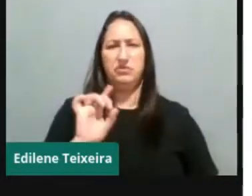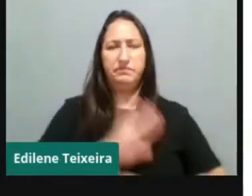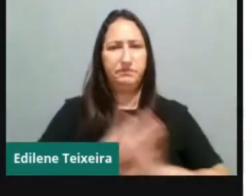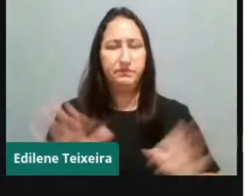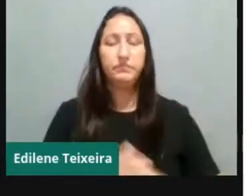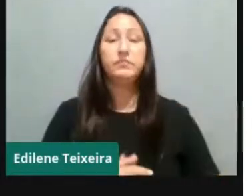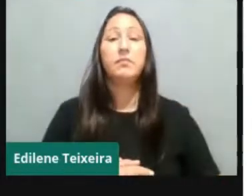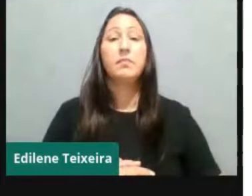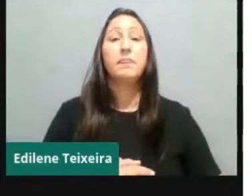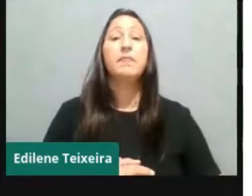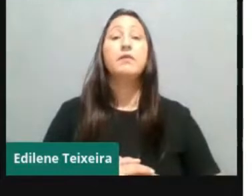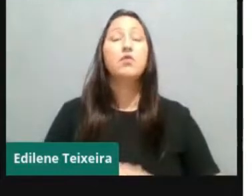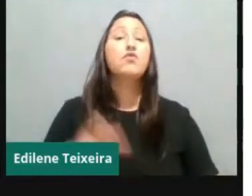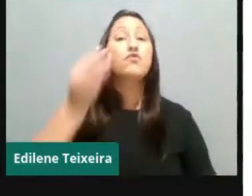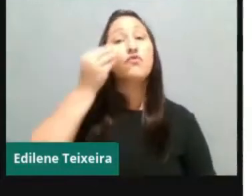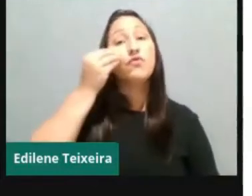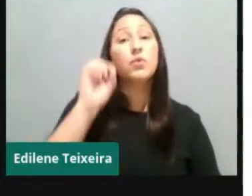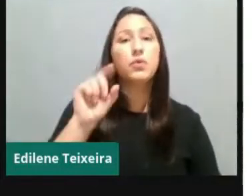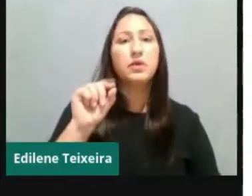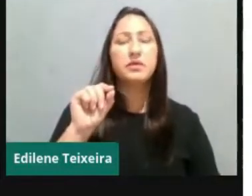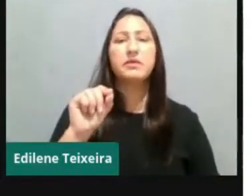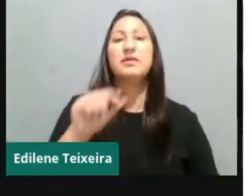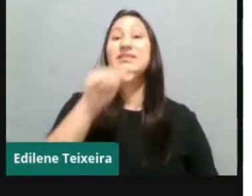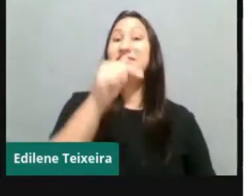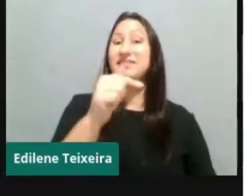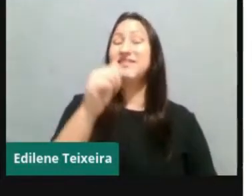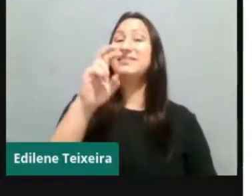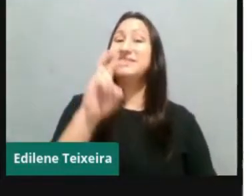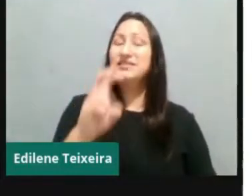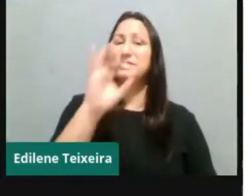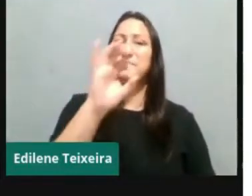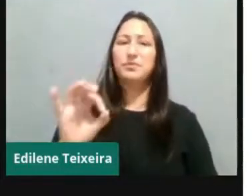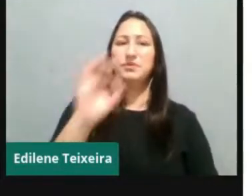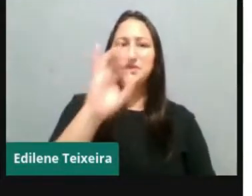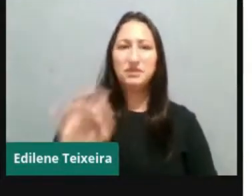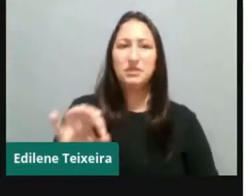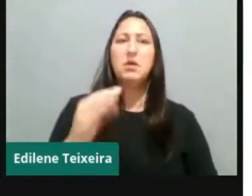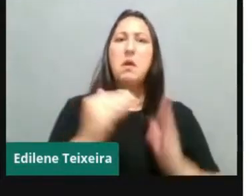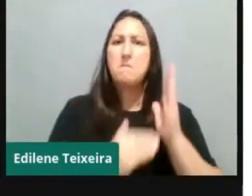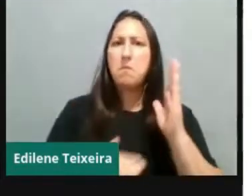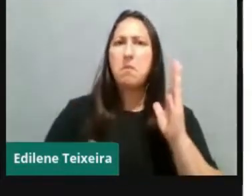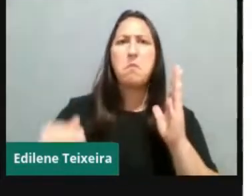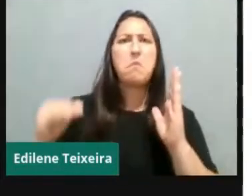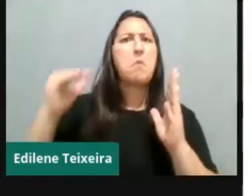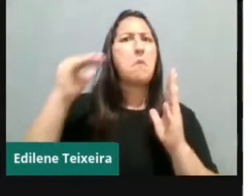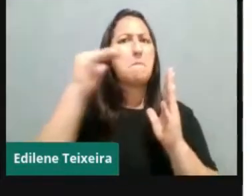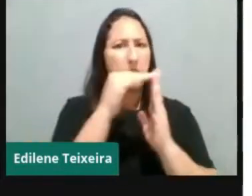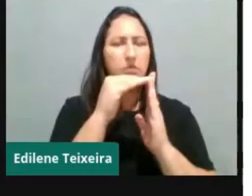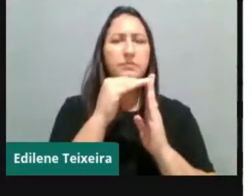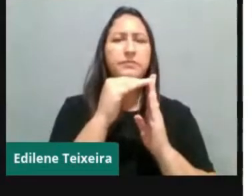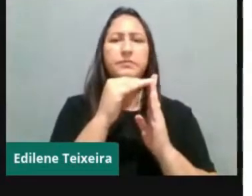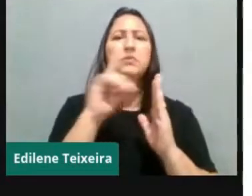vimos? Que nós conseguimos uma acurácia de 75%, então foi uma acurácia relativamente alta, ou seja,